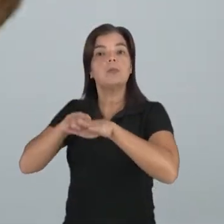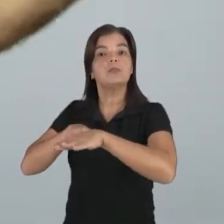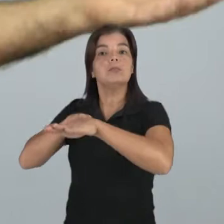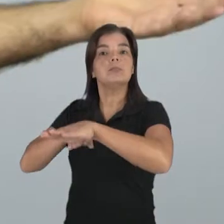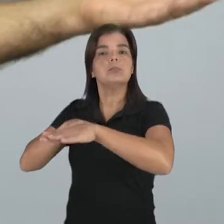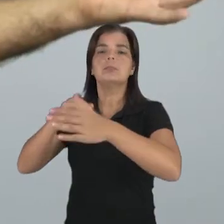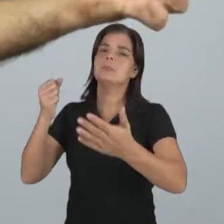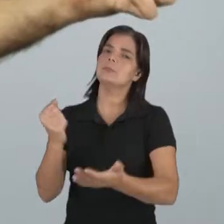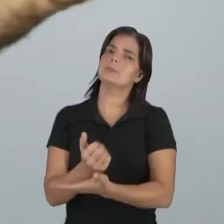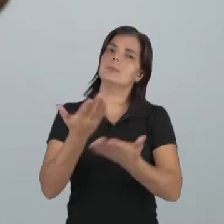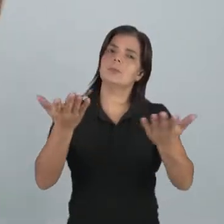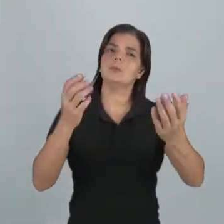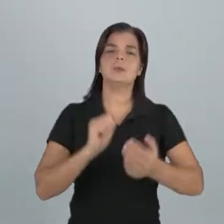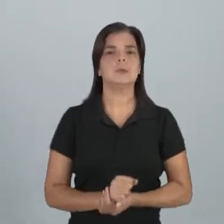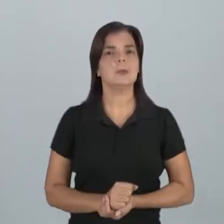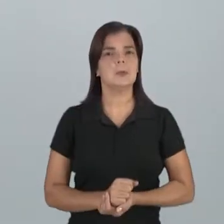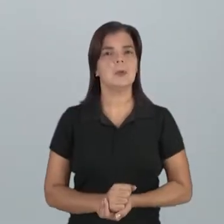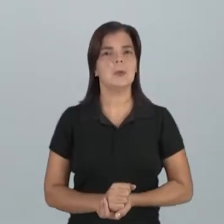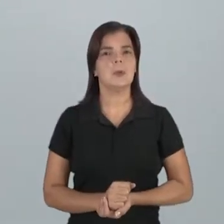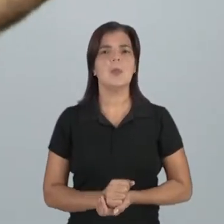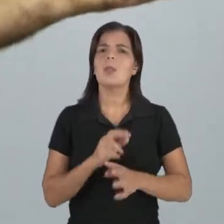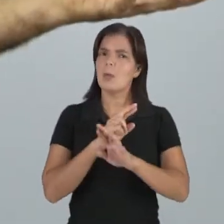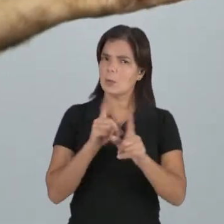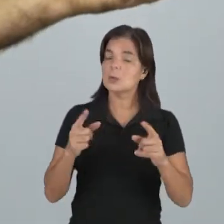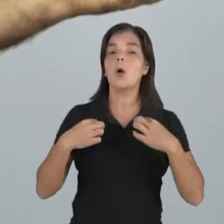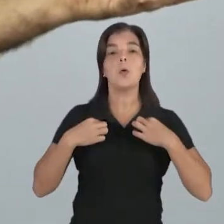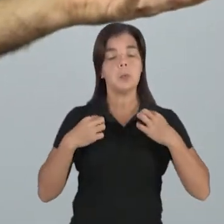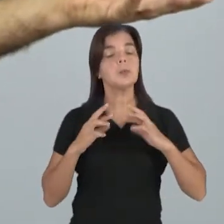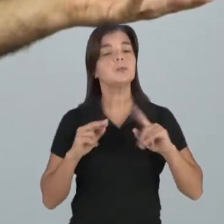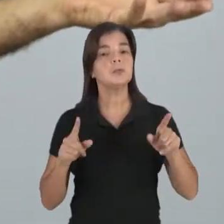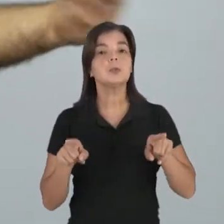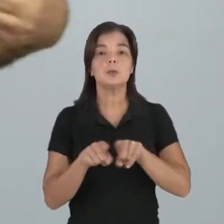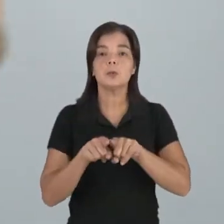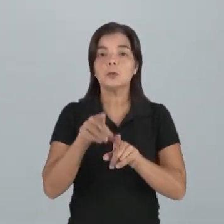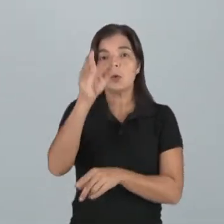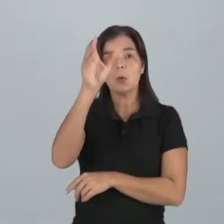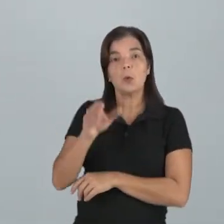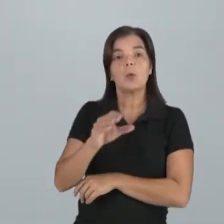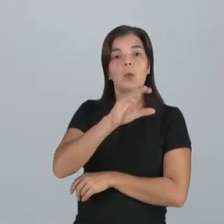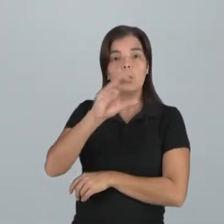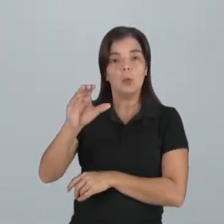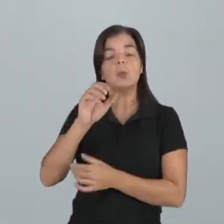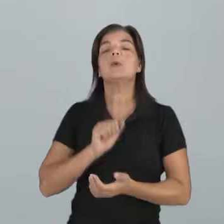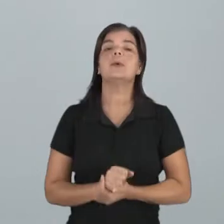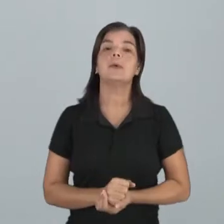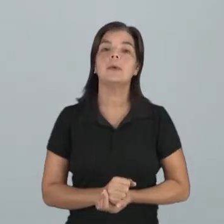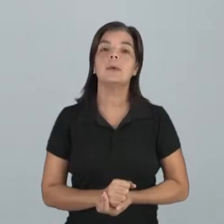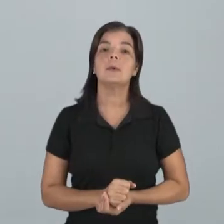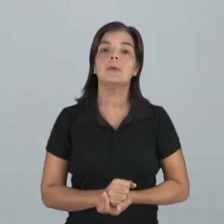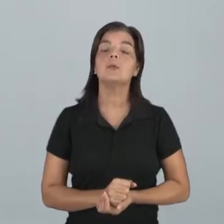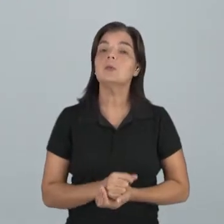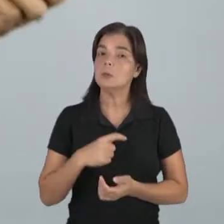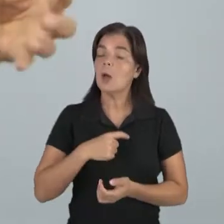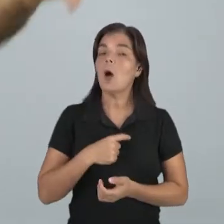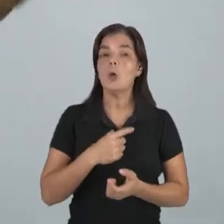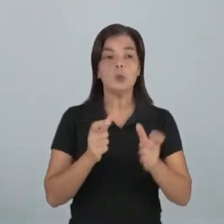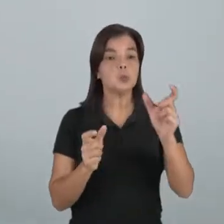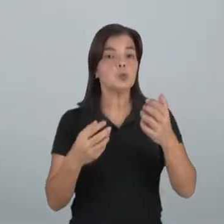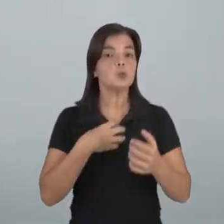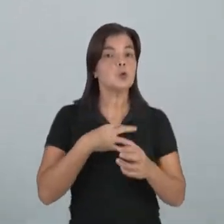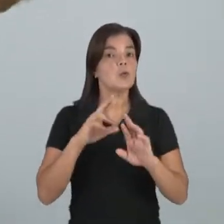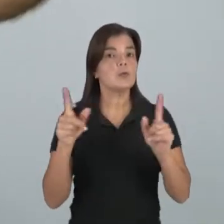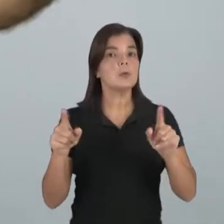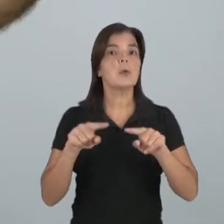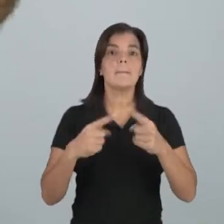procissões. Puxa, há uma roupagem diferente? Sim. Entre os católicos. Há aspectos diferentes, mas